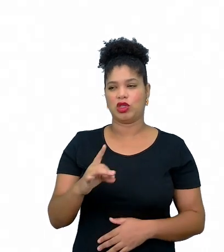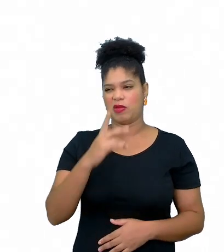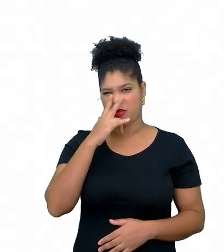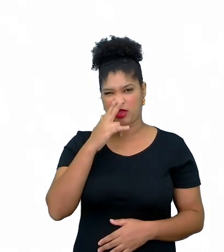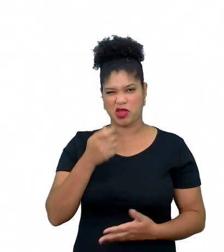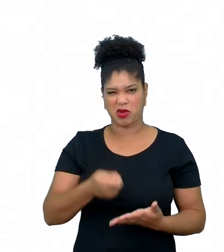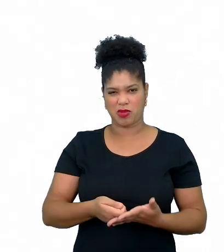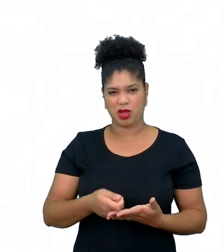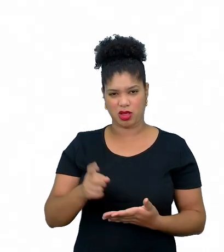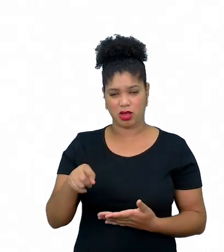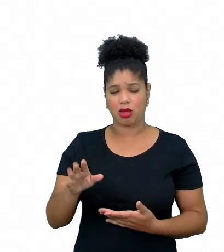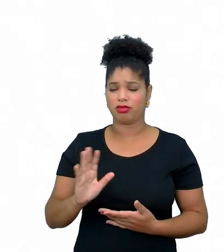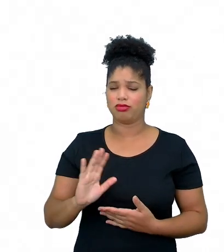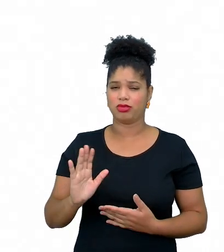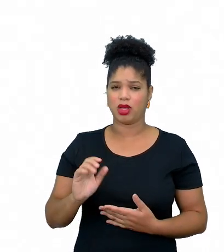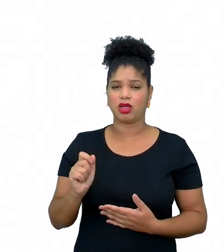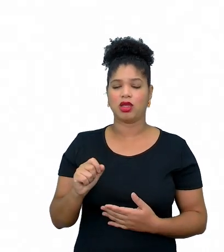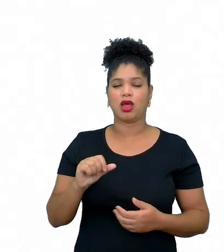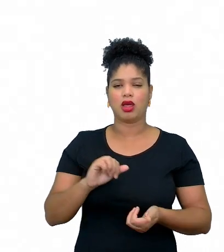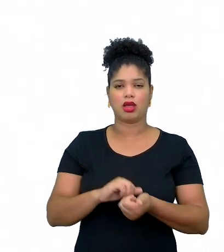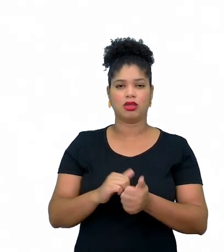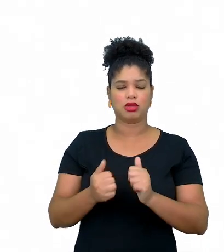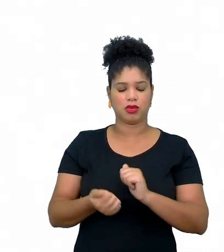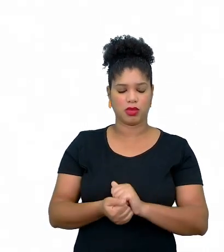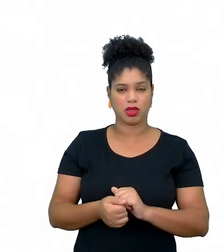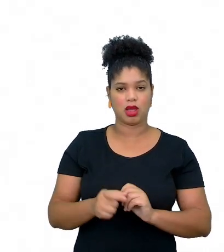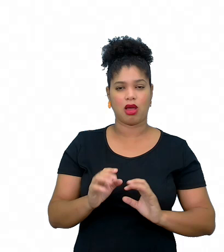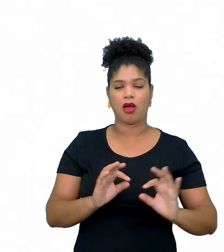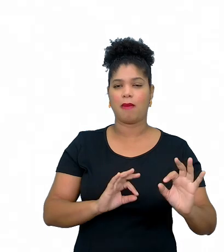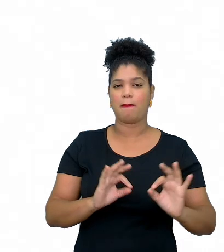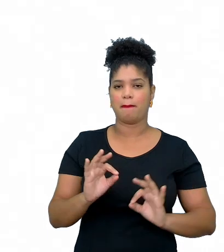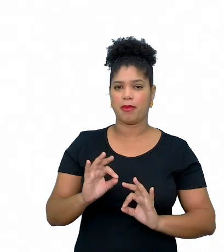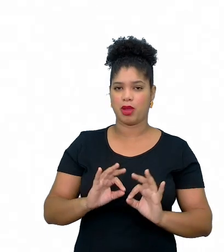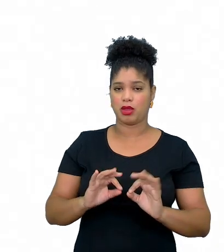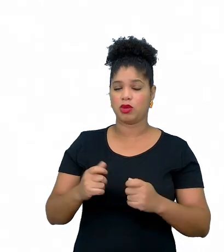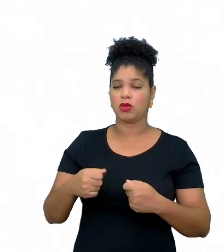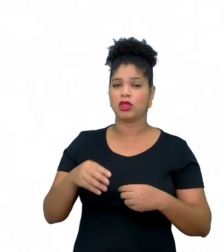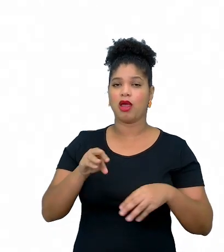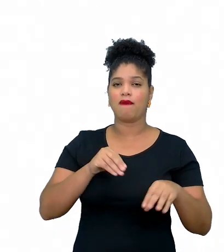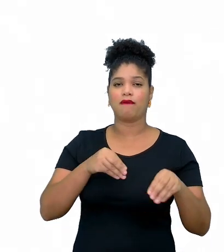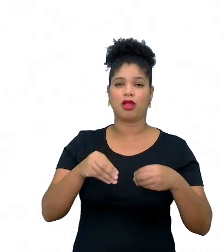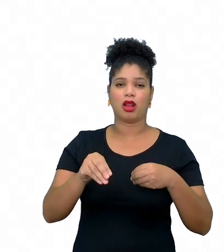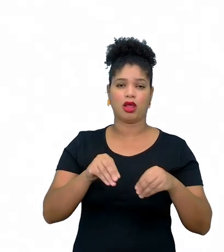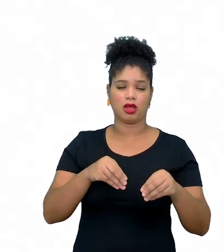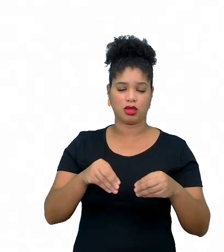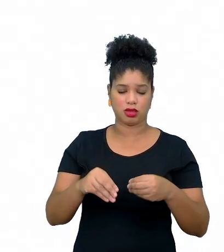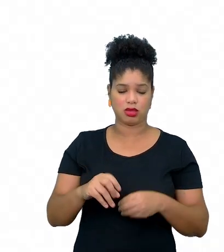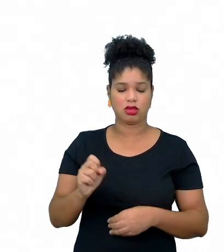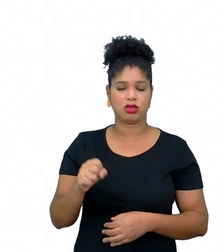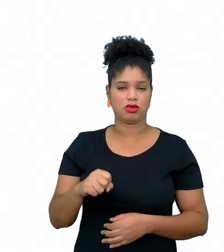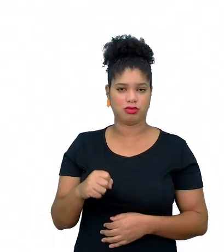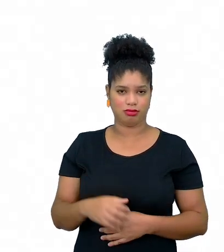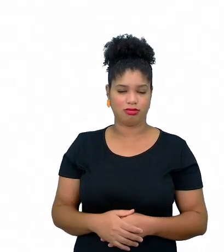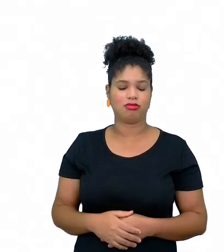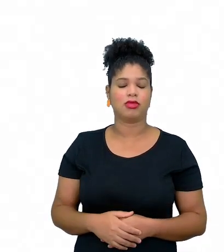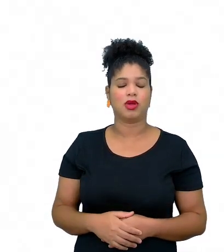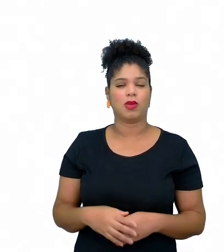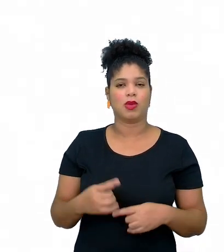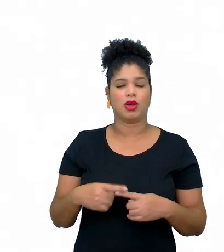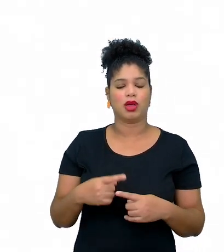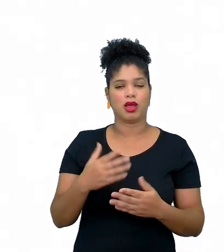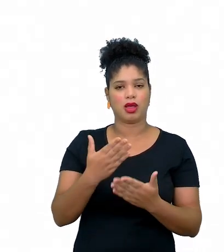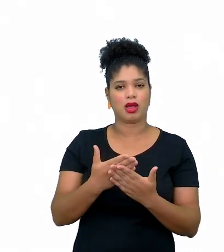pedagógico e vou executar. Todo plano precisa sofrer lapidações de acordo com a